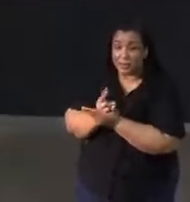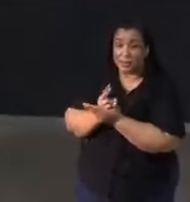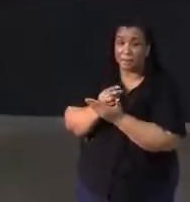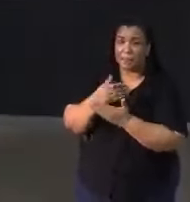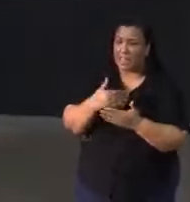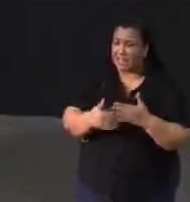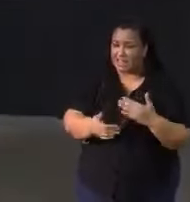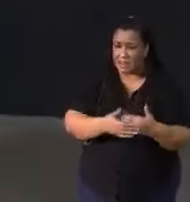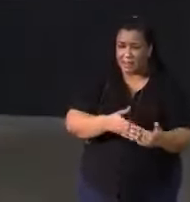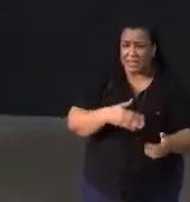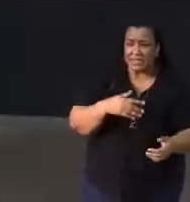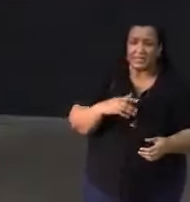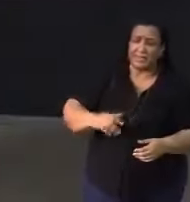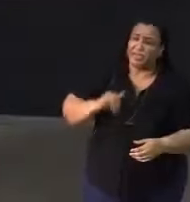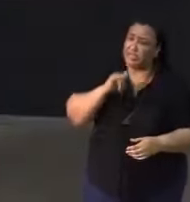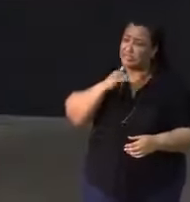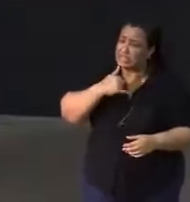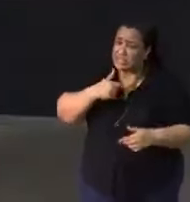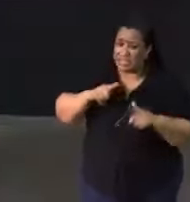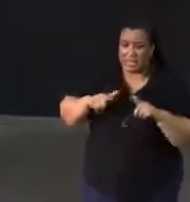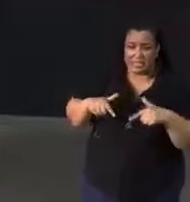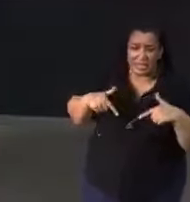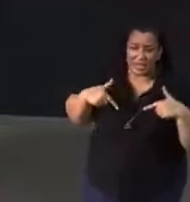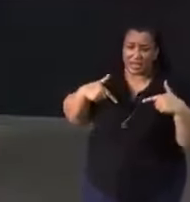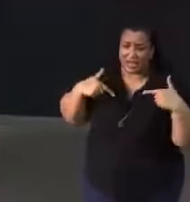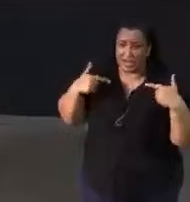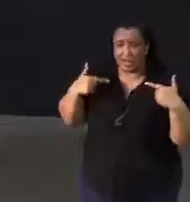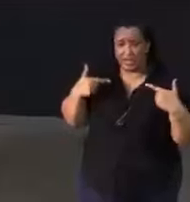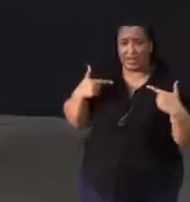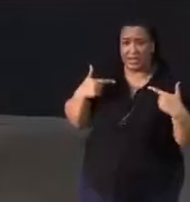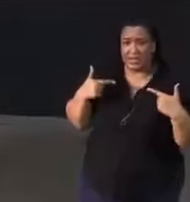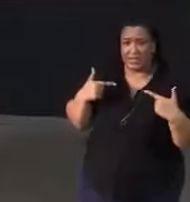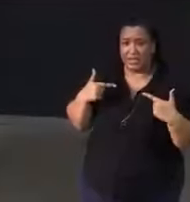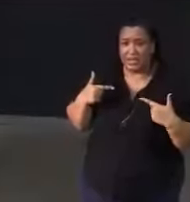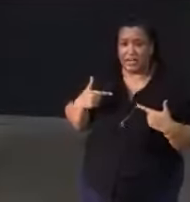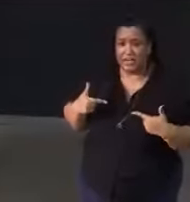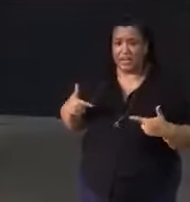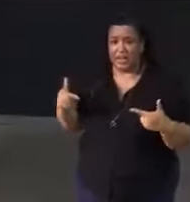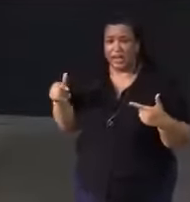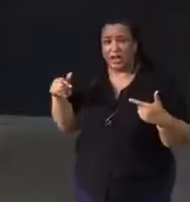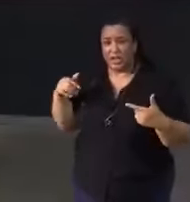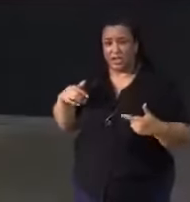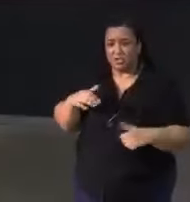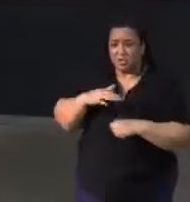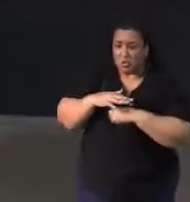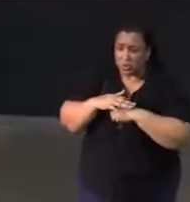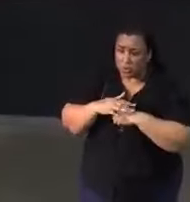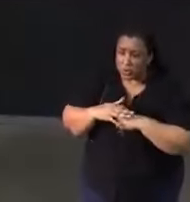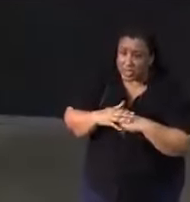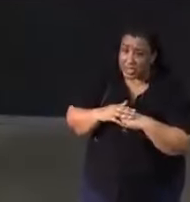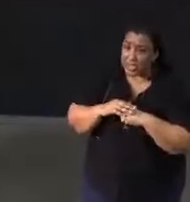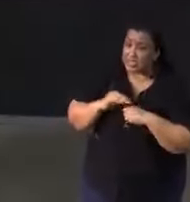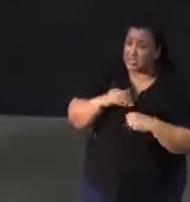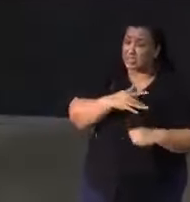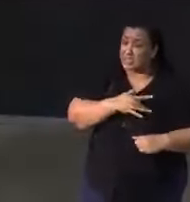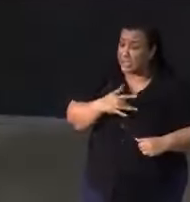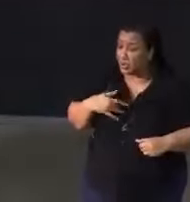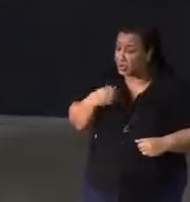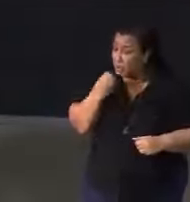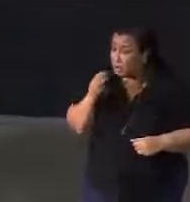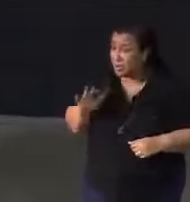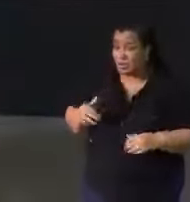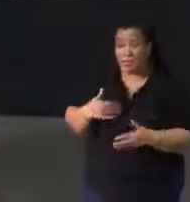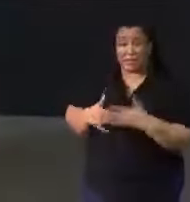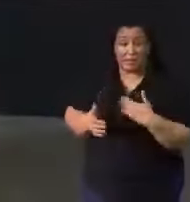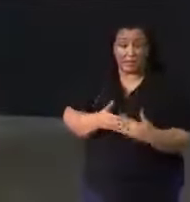na tristeza, na alegria, na fartura, na pobreza, na doença, na saúde, sim ou não?